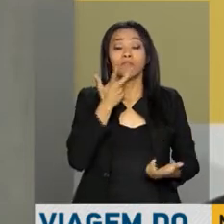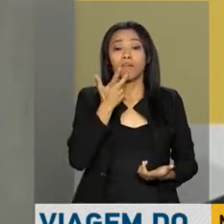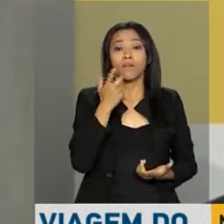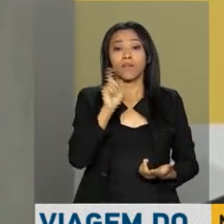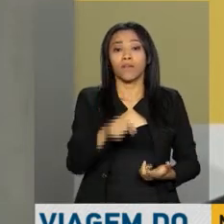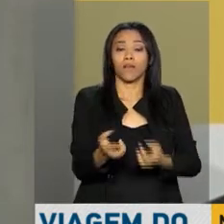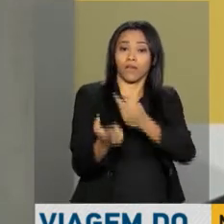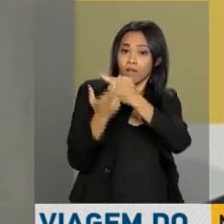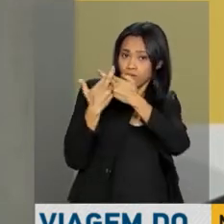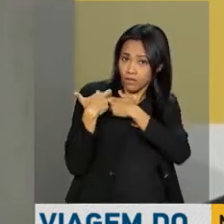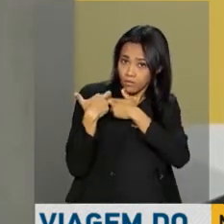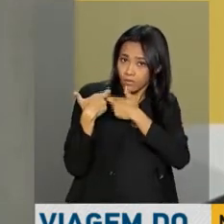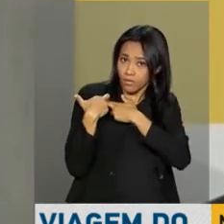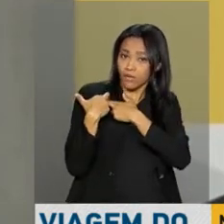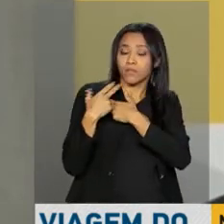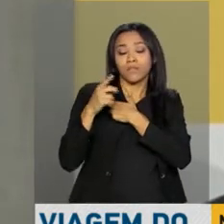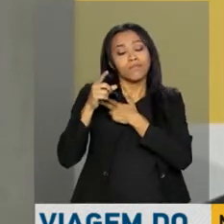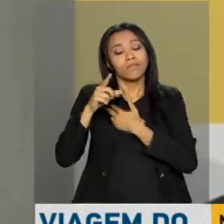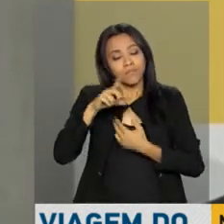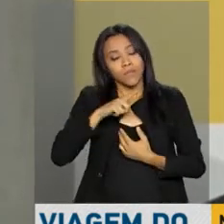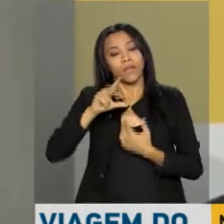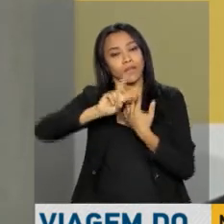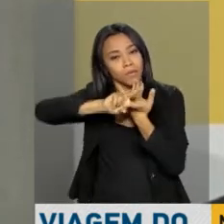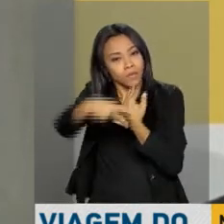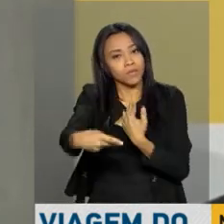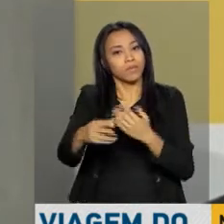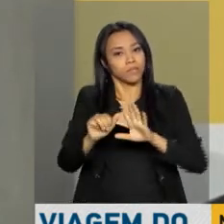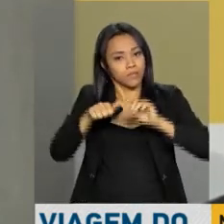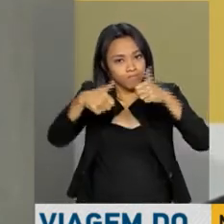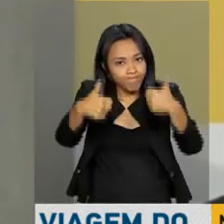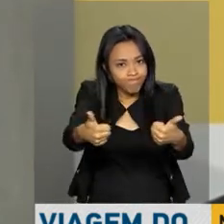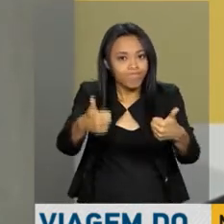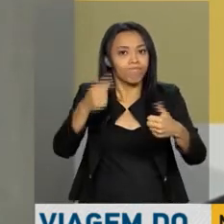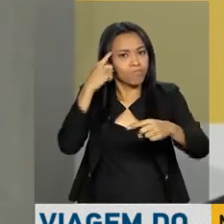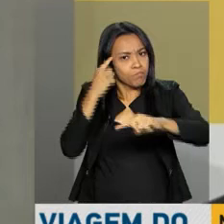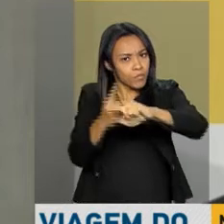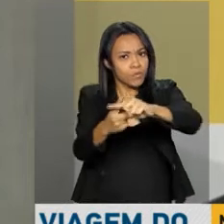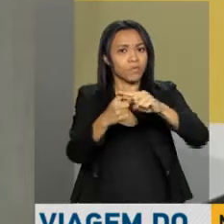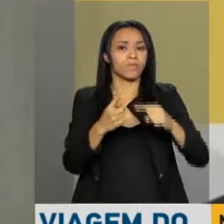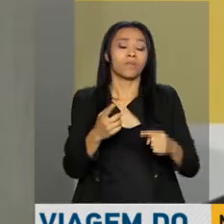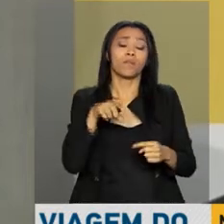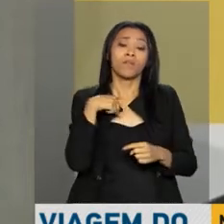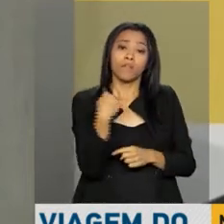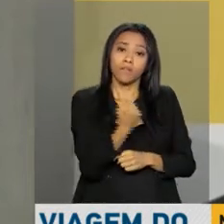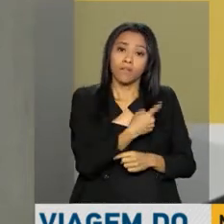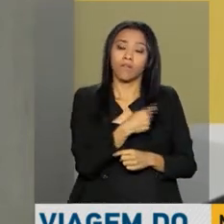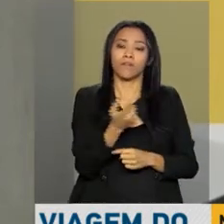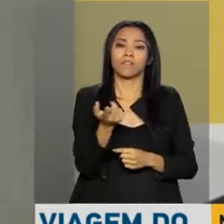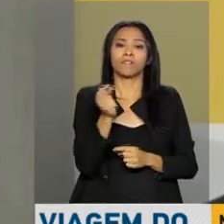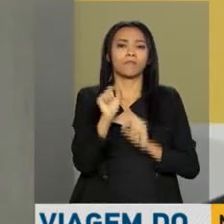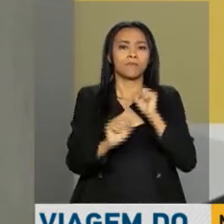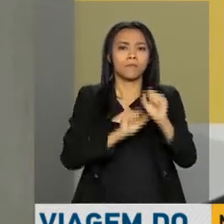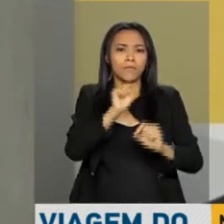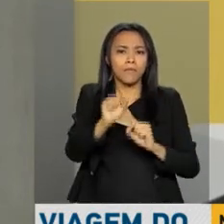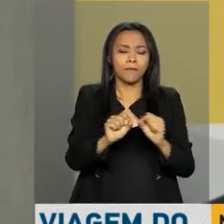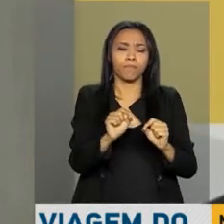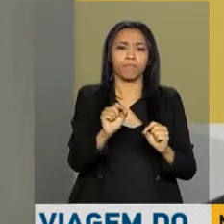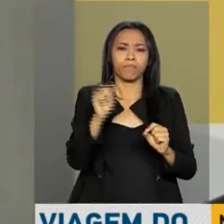da resultados nós pensei eu nós resgatamos a confiança